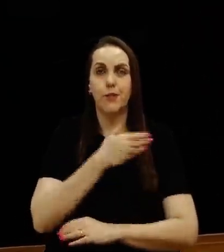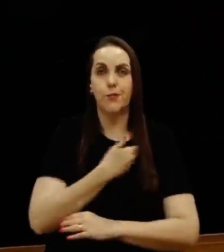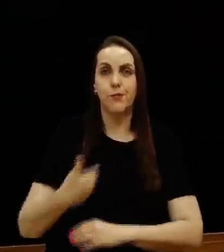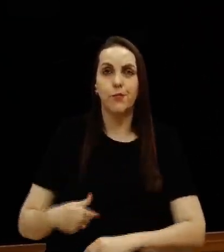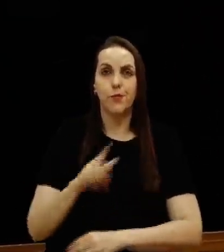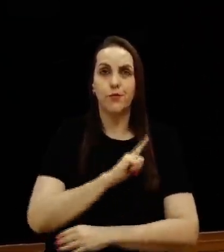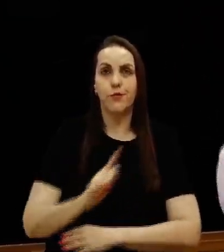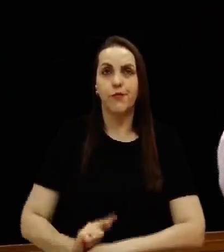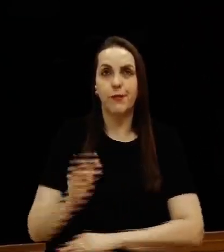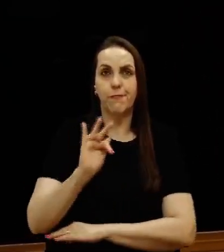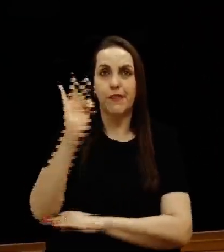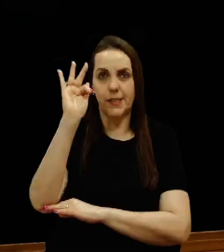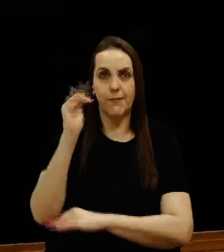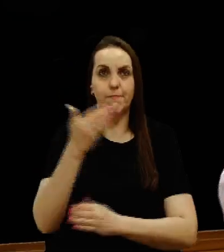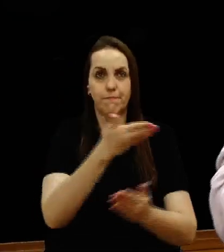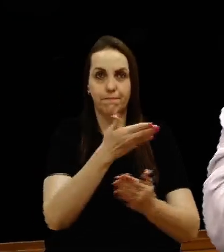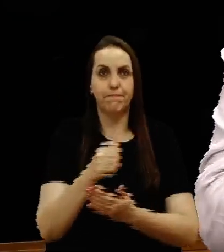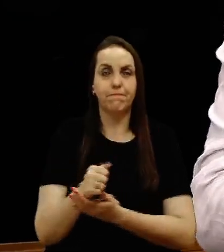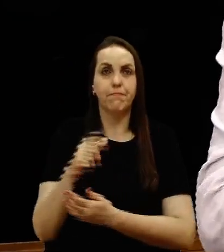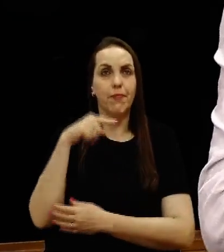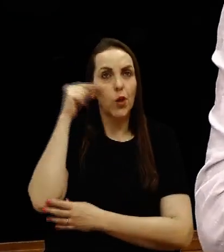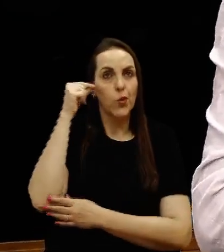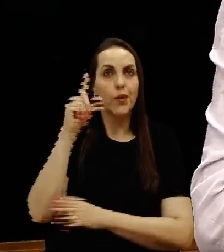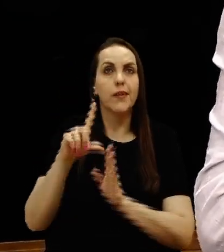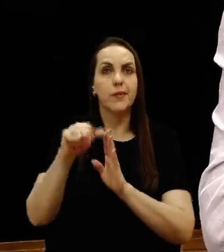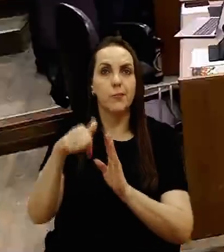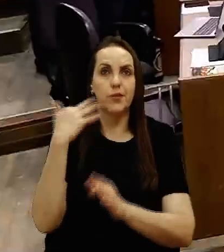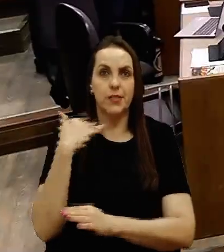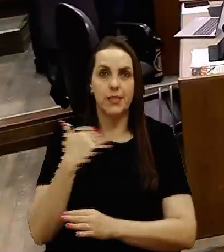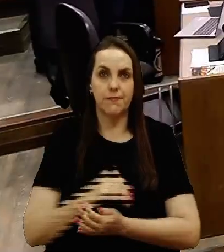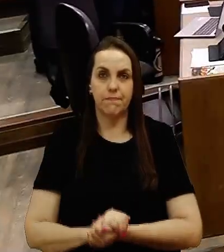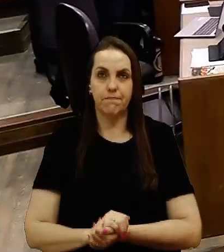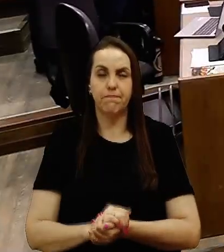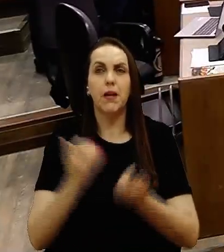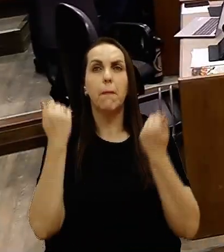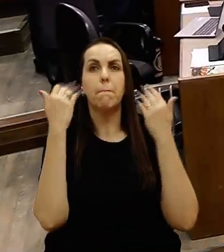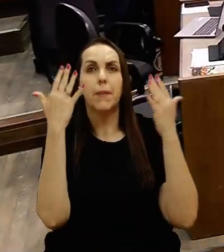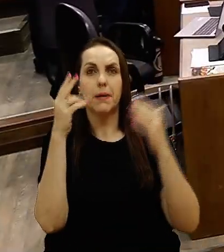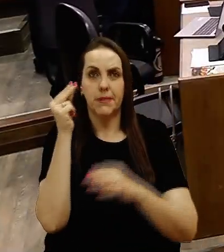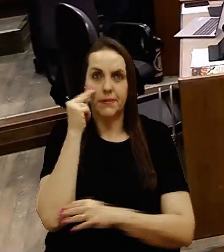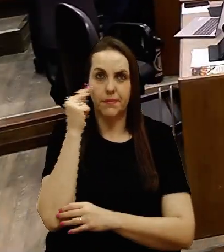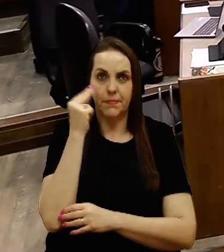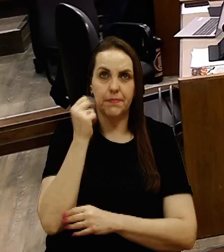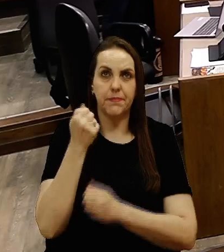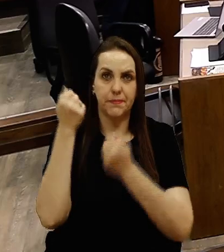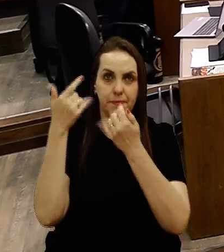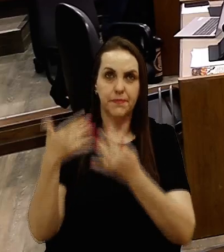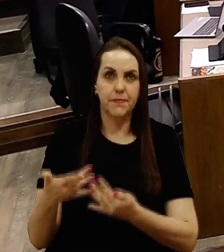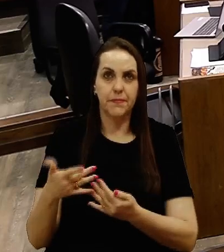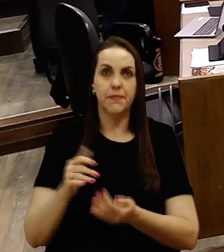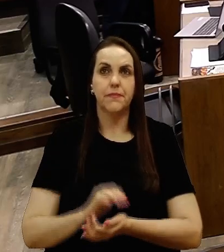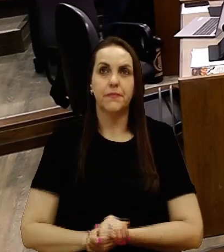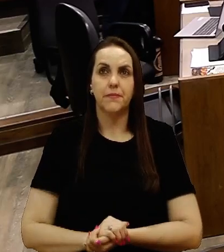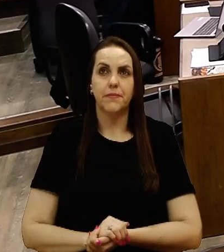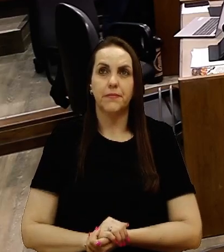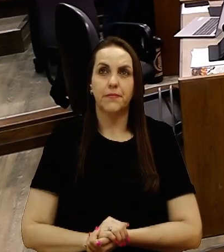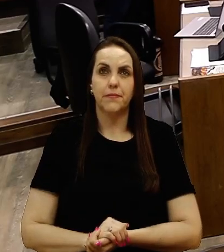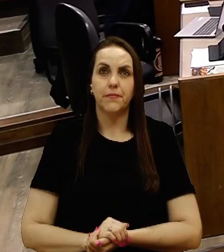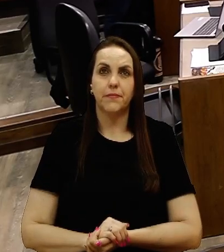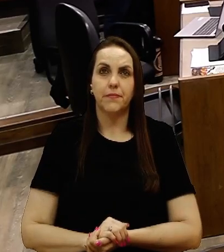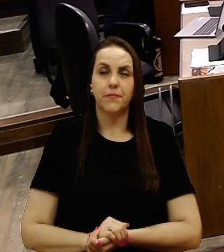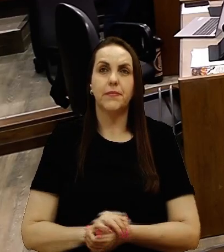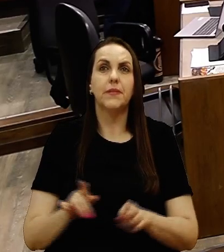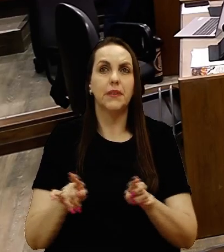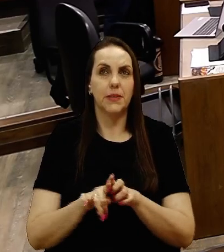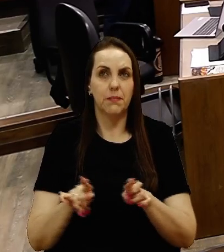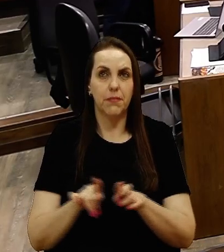Andressa. Vereador Libardi, parabéns pela sua fala. Vou começar a tocar essa questão também do módulo rural.